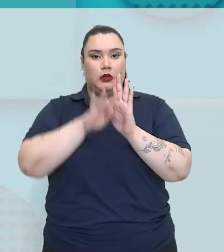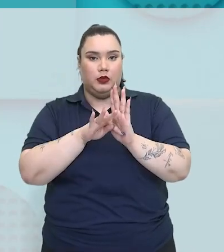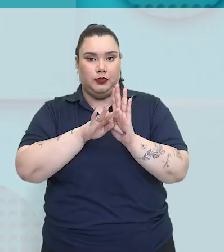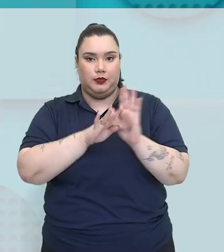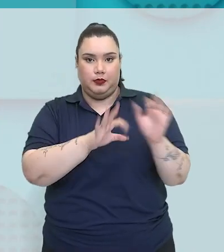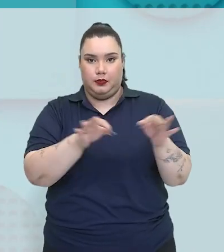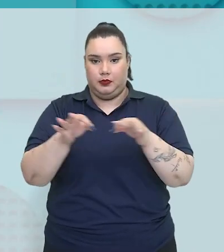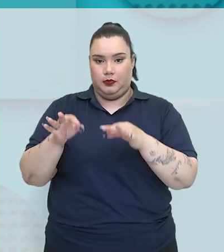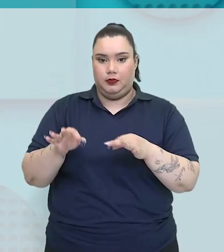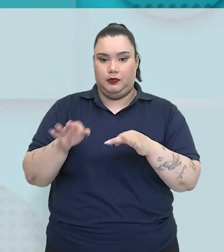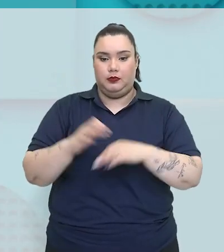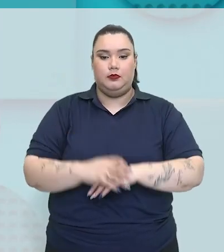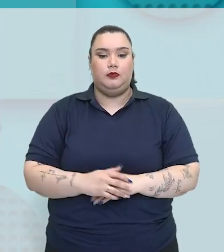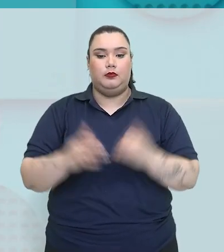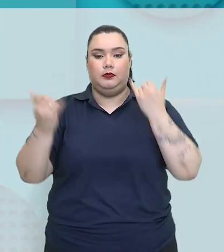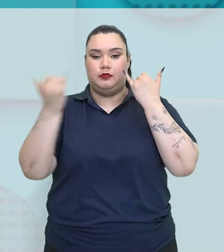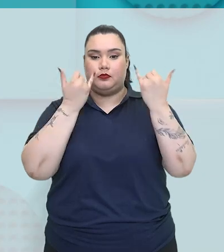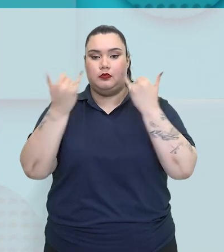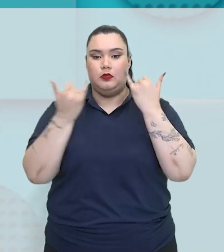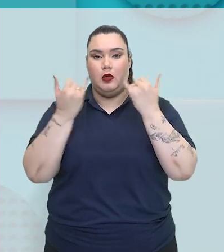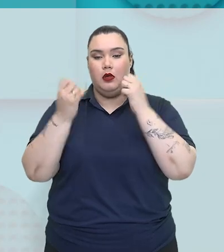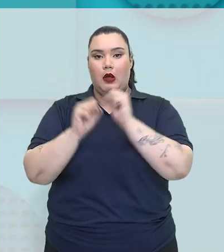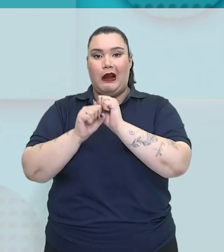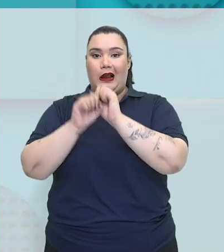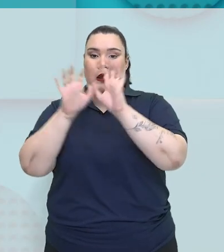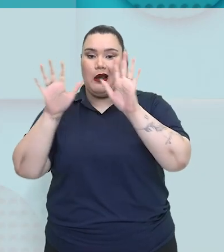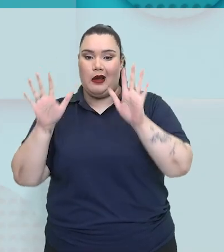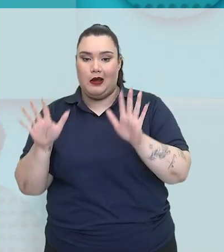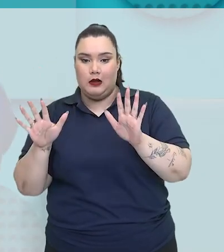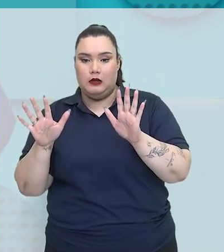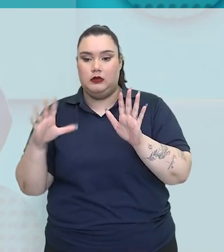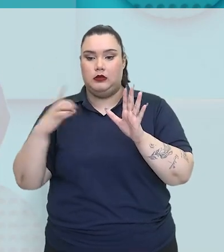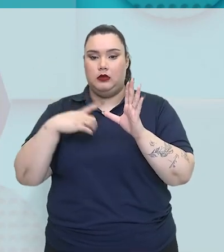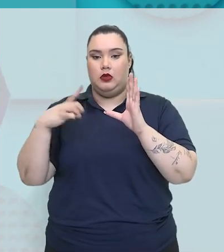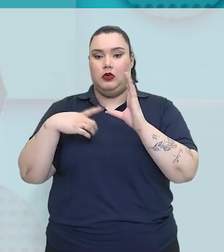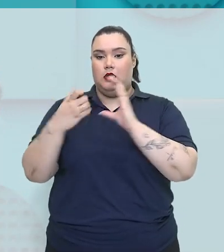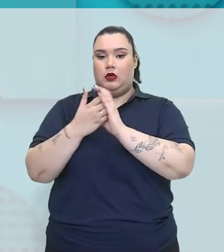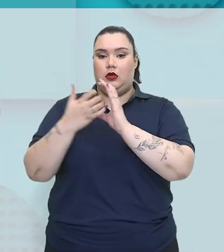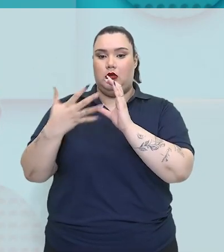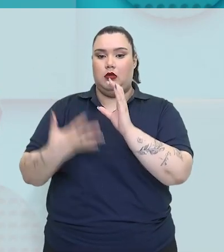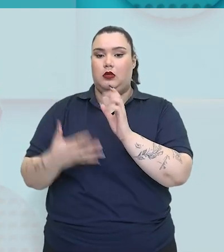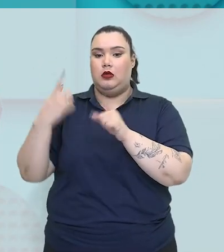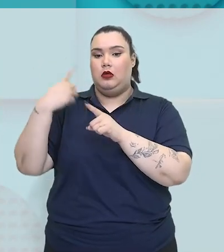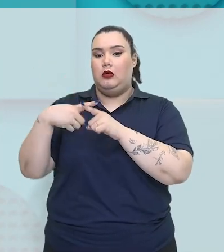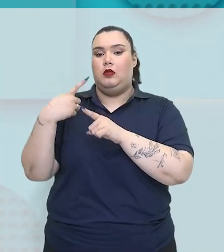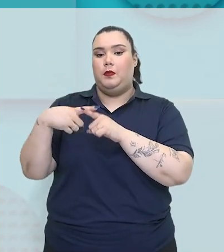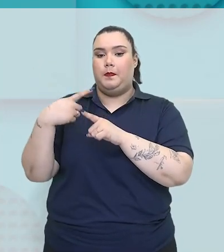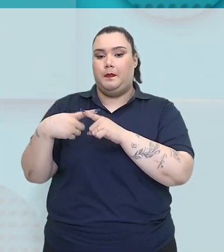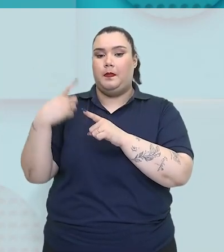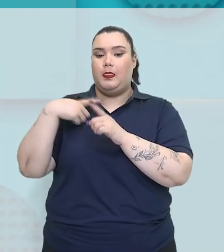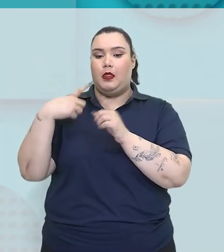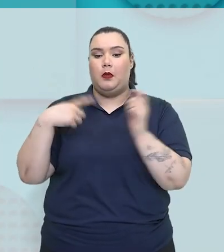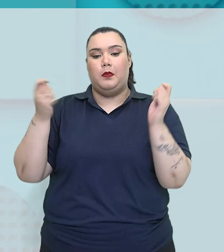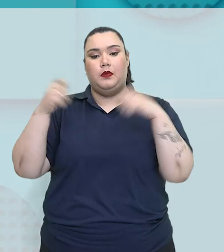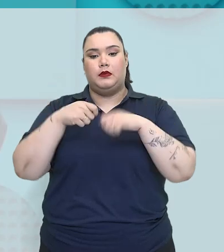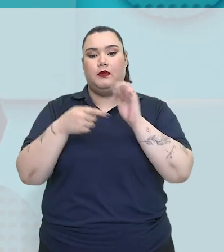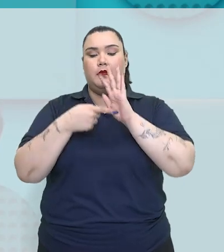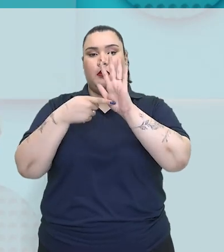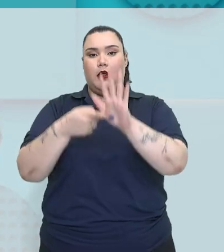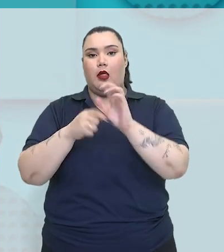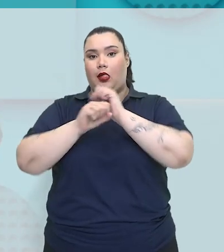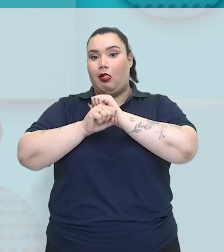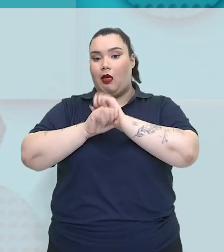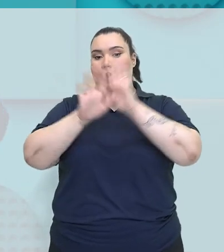textual. As informações explícitas se caracterizam porque elas estão ali